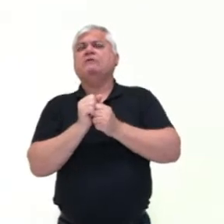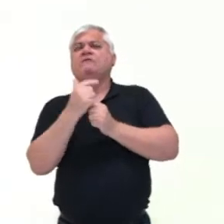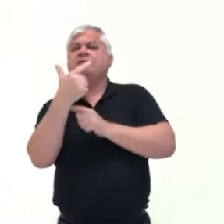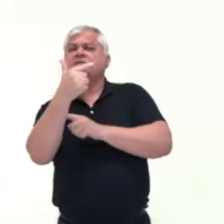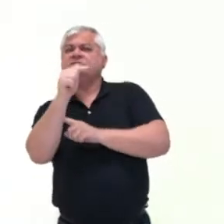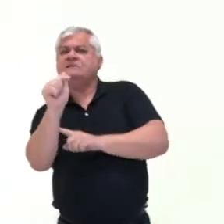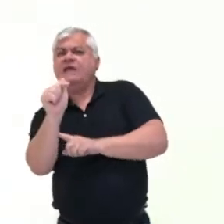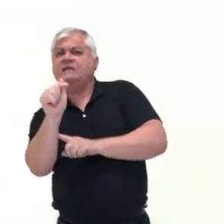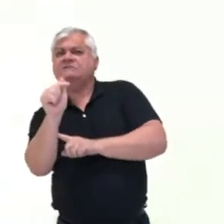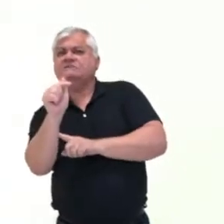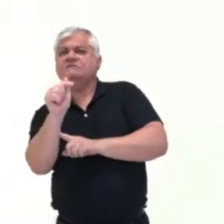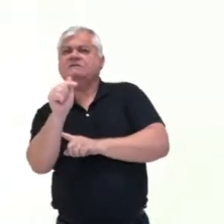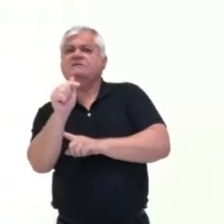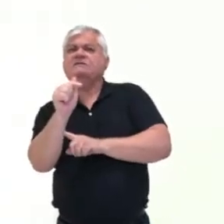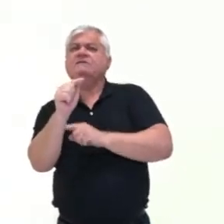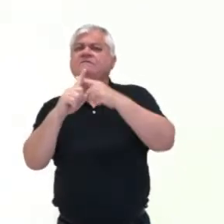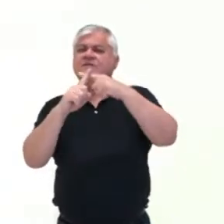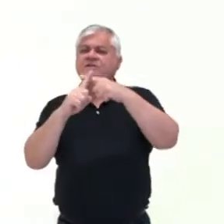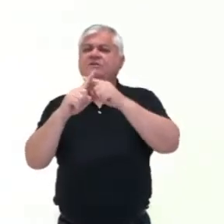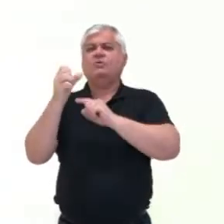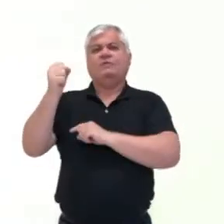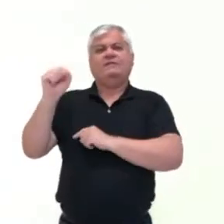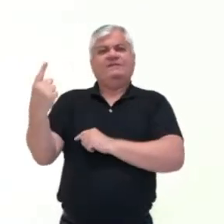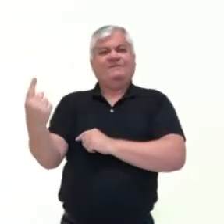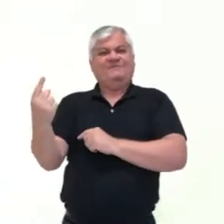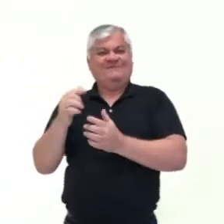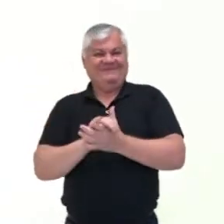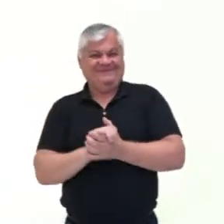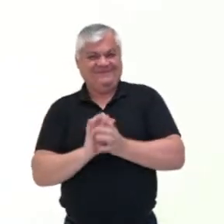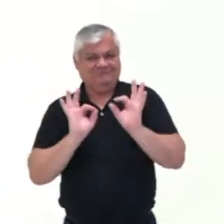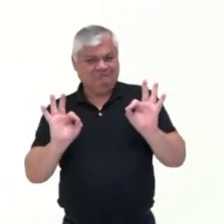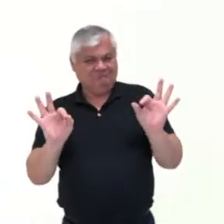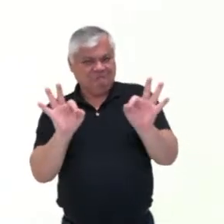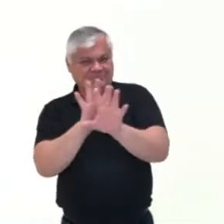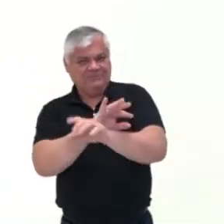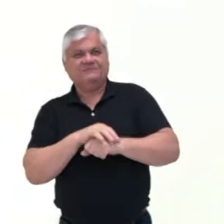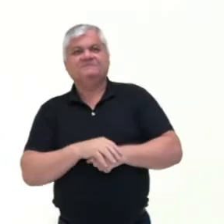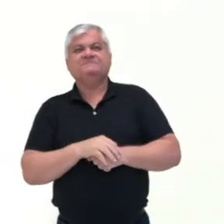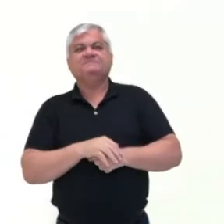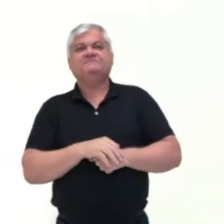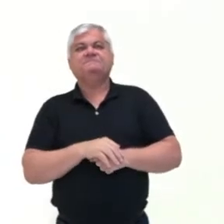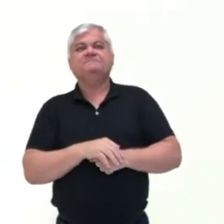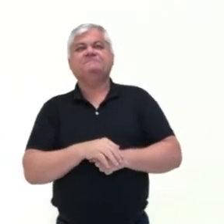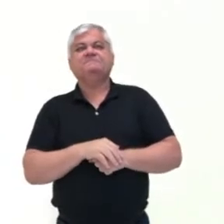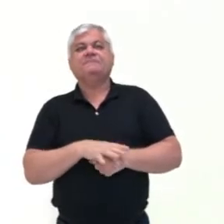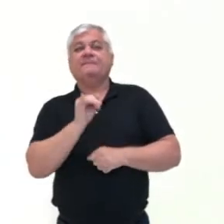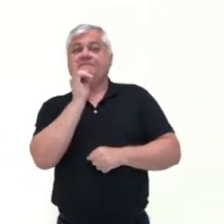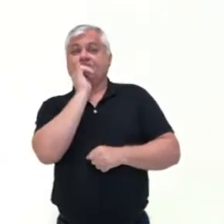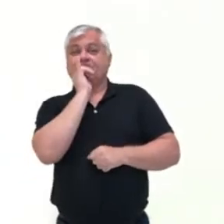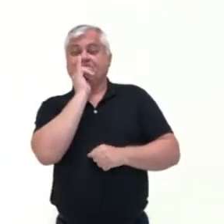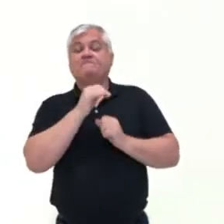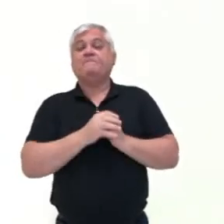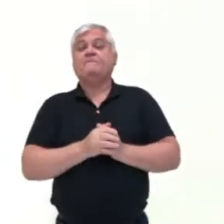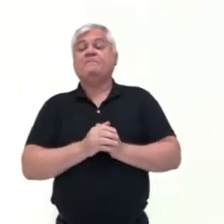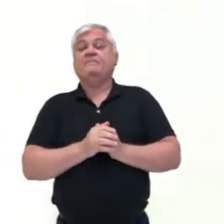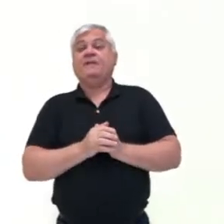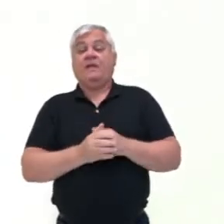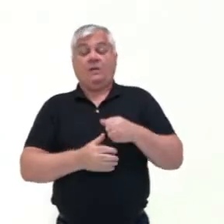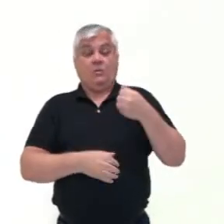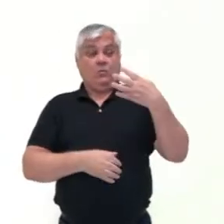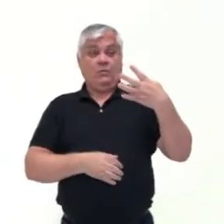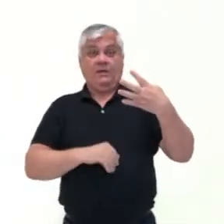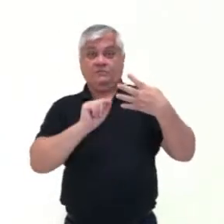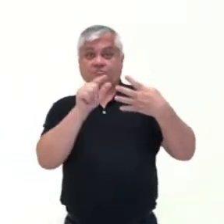27. 27 vezes 3, 81. Resolvido. Minha base é 4 sobre